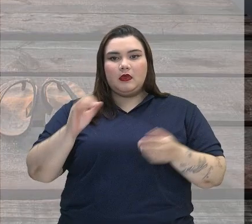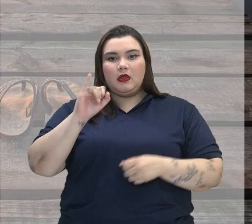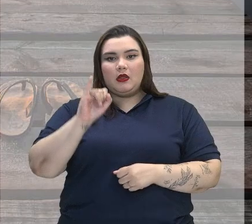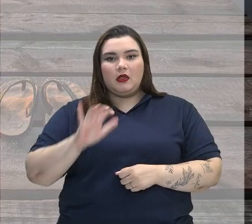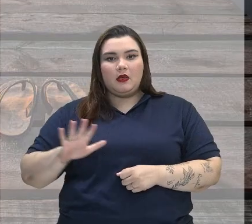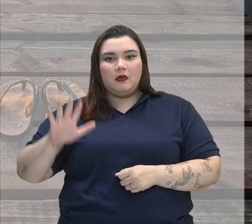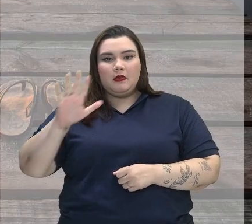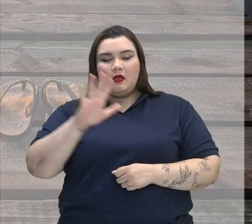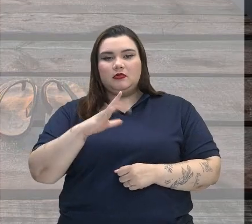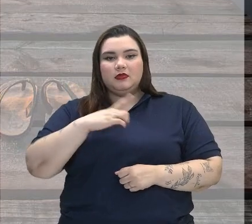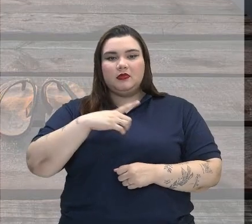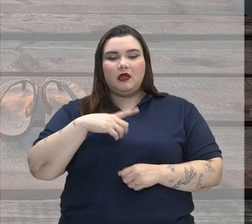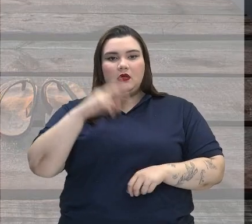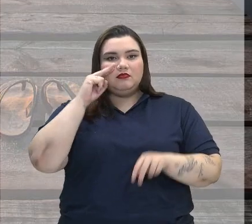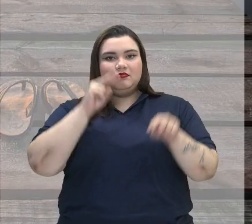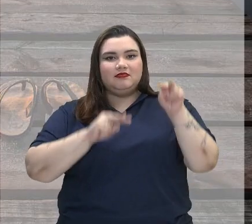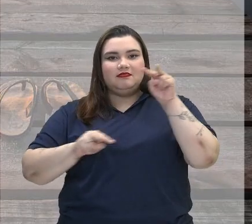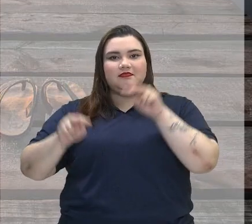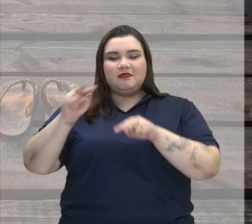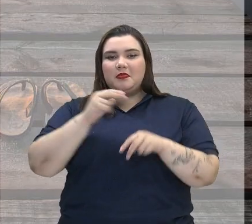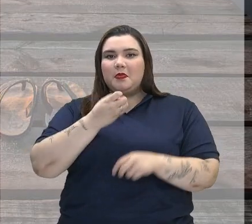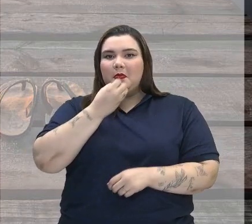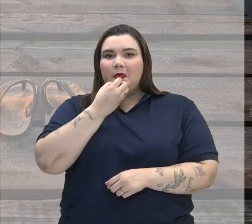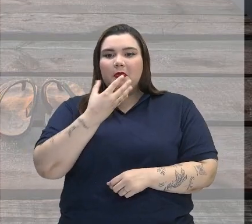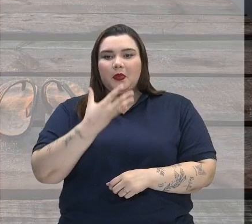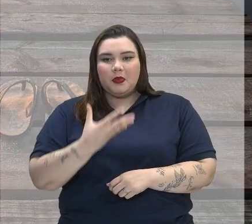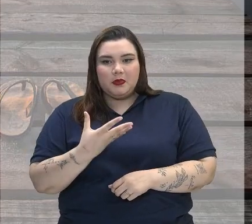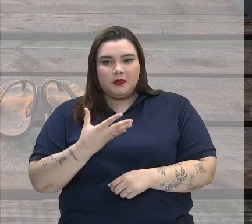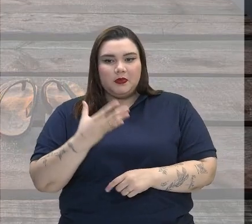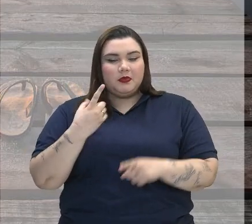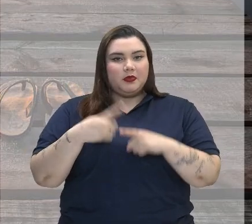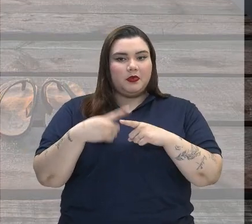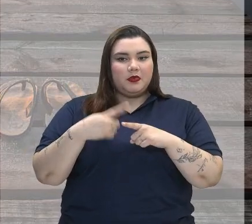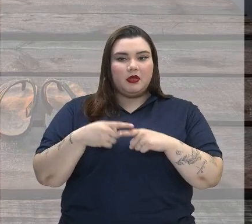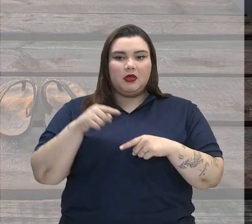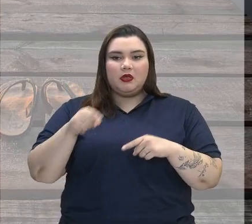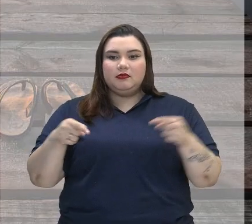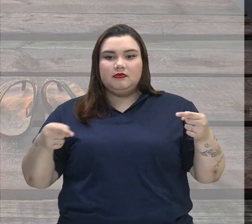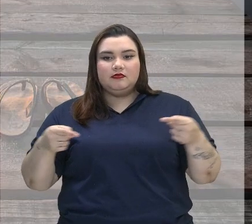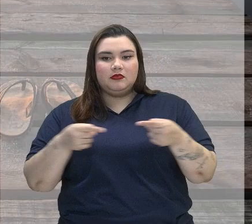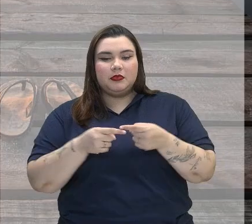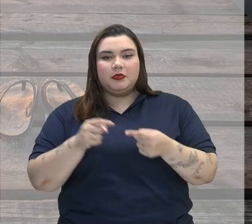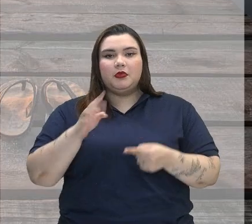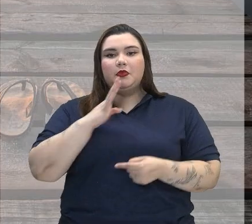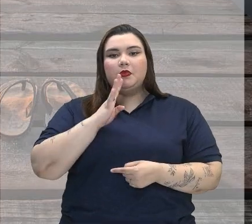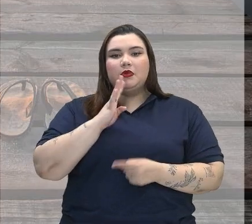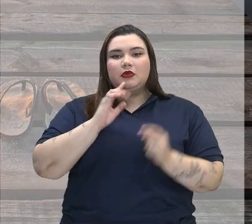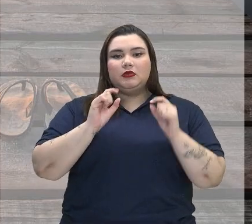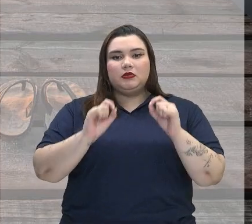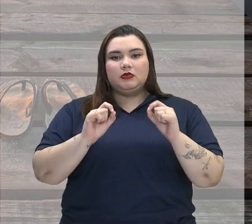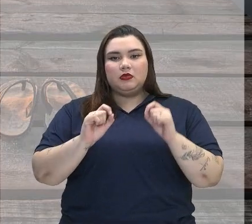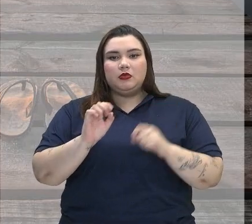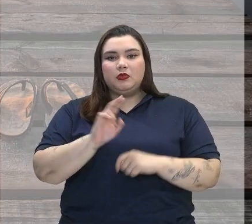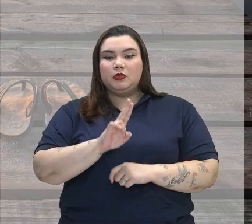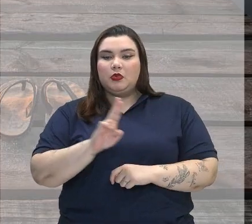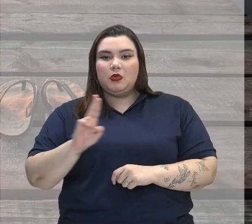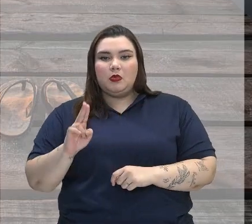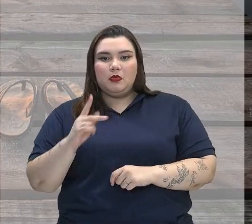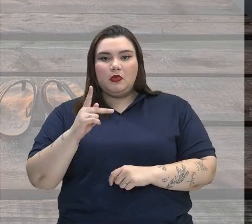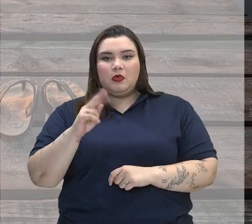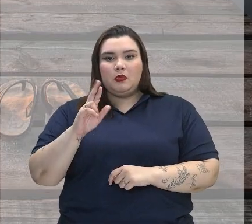fica agradável aos nossos olhos. Por quê? Porque essa proporção, ela é conhecida como proporção áurea. E ela